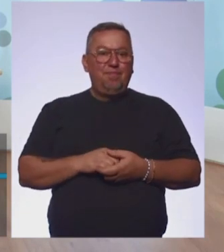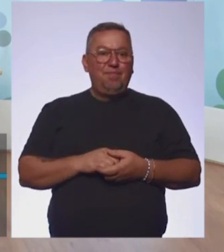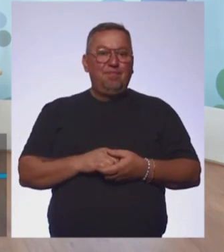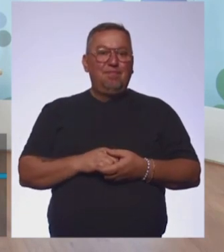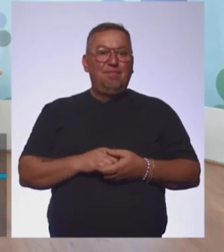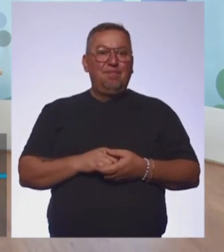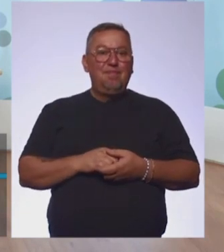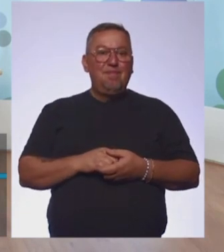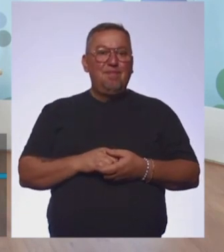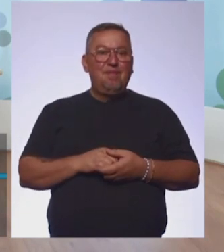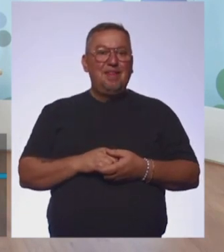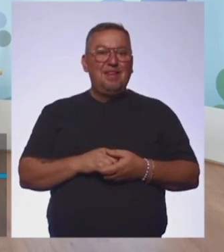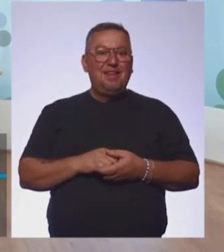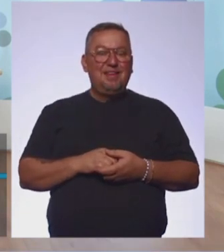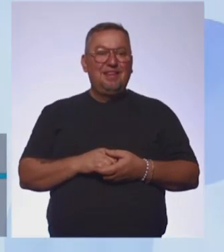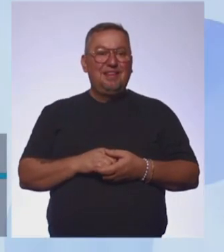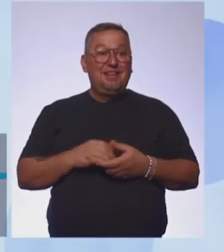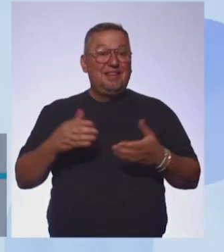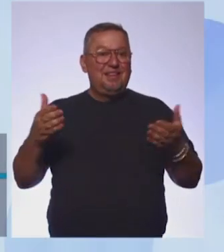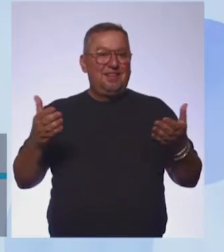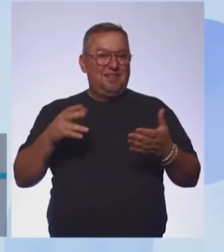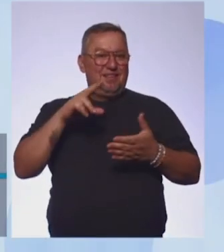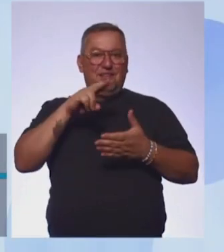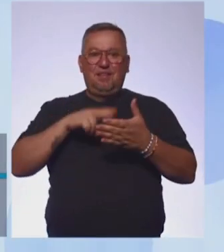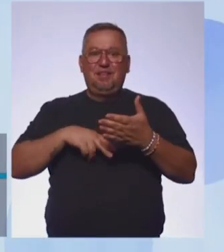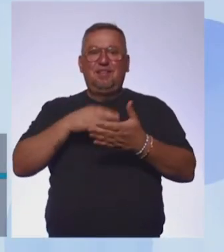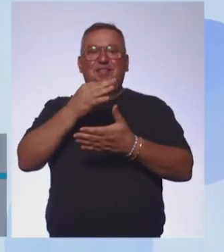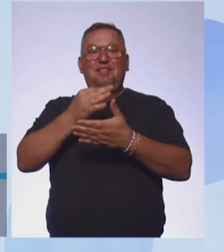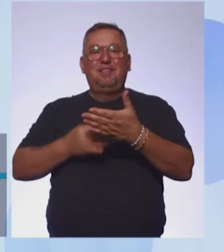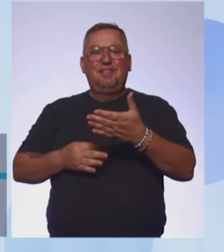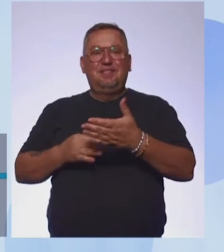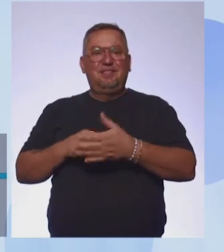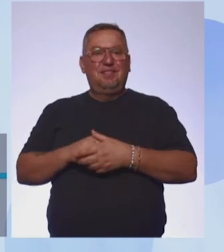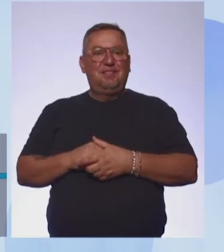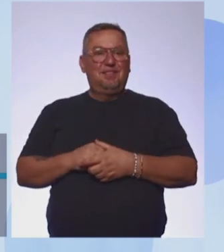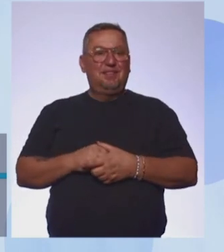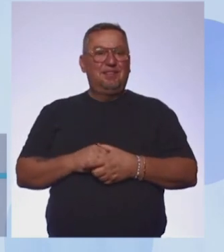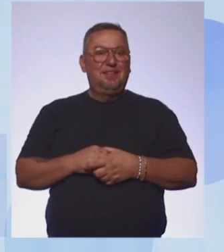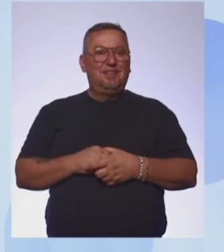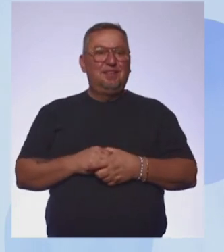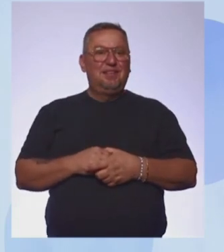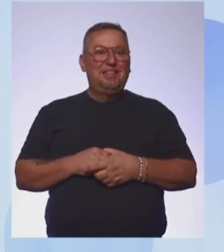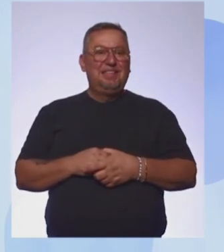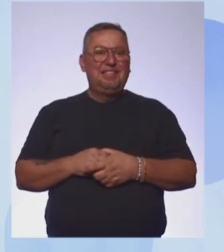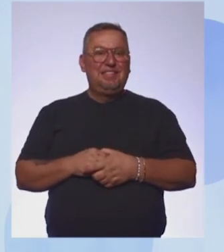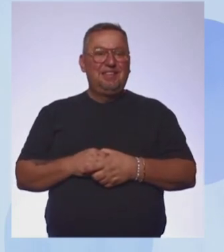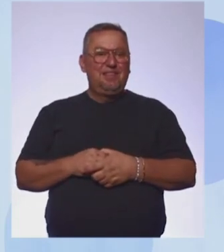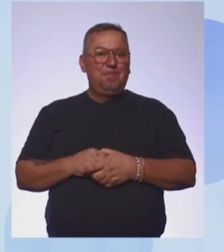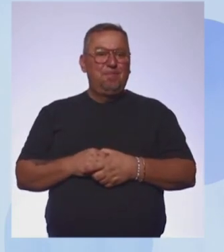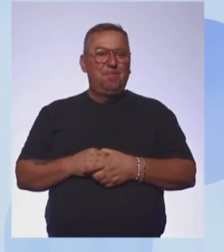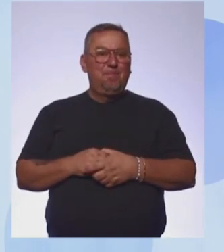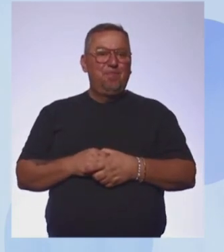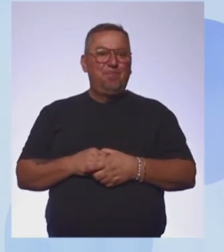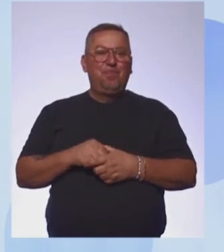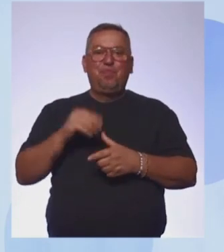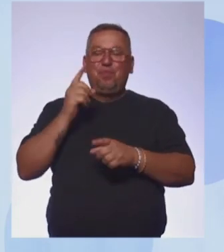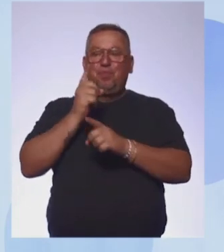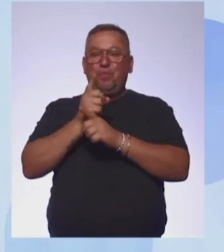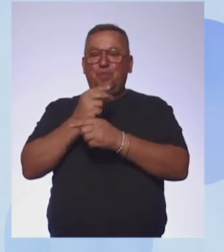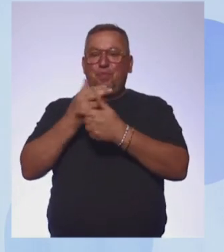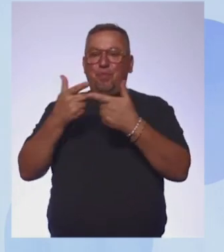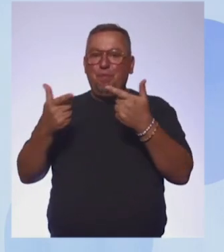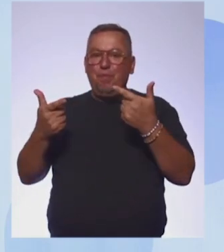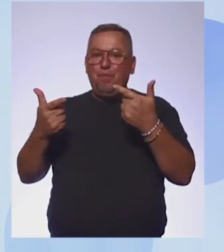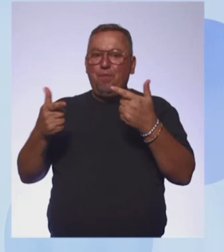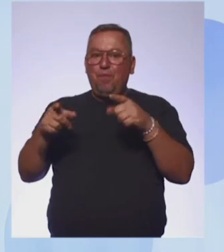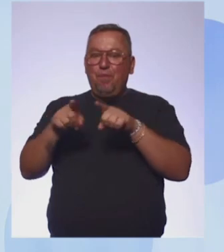lá? Agora a gente vai ler um texto, certo? Vamos lá, para a gente identificar algumas questões